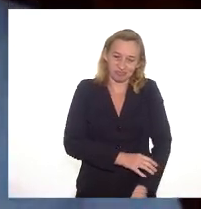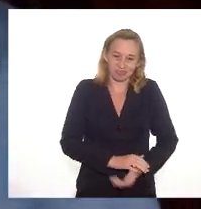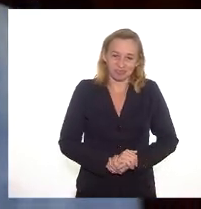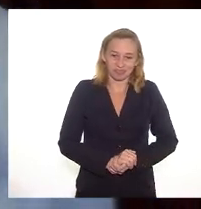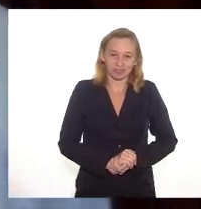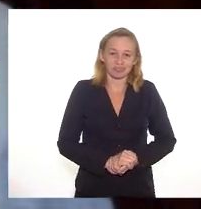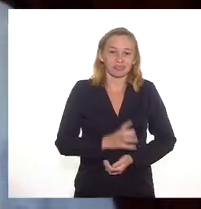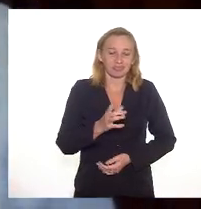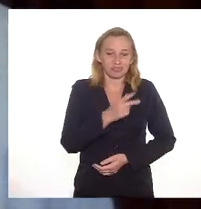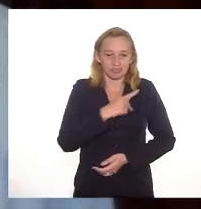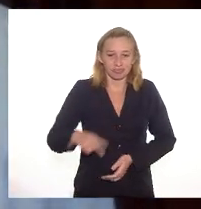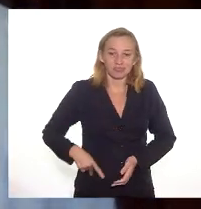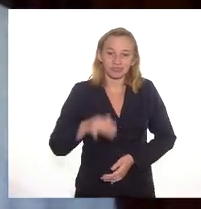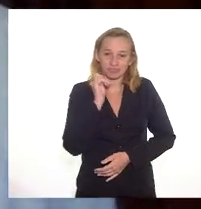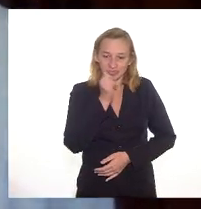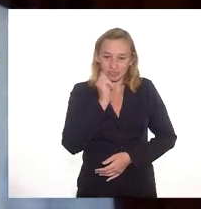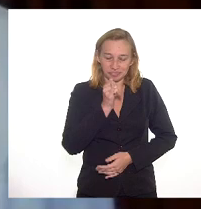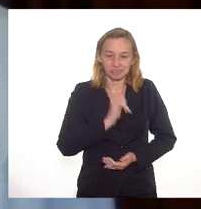relator.